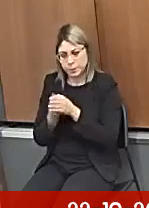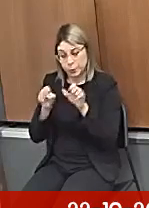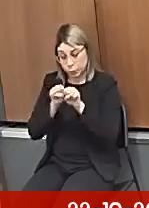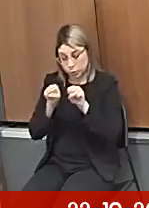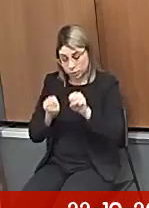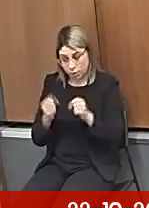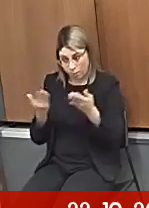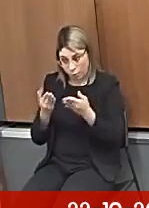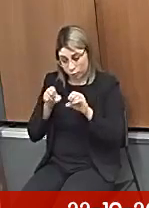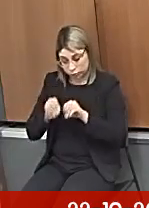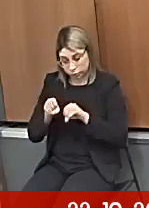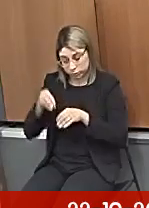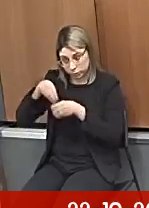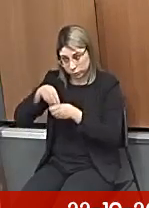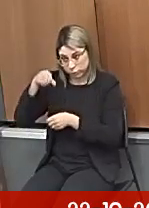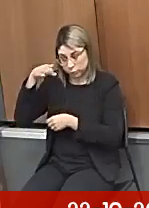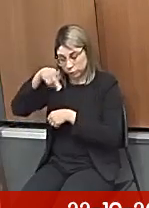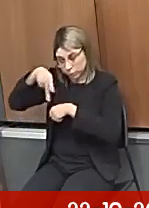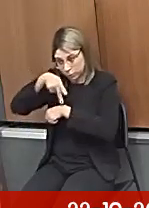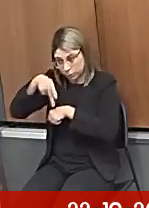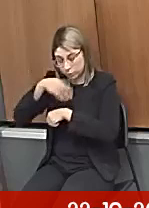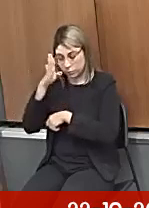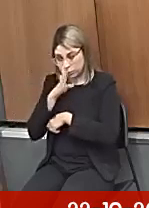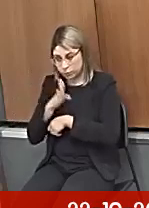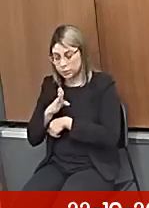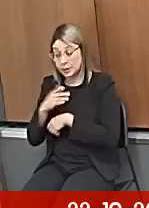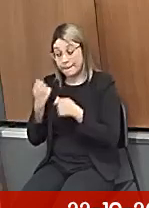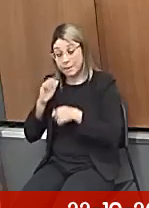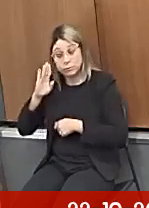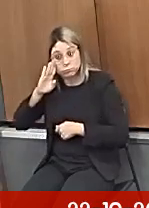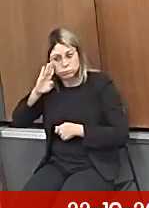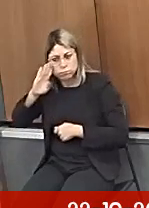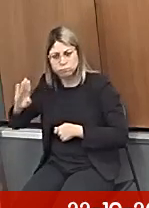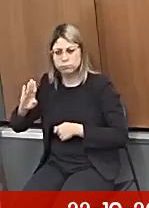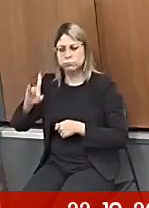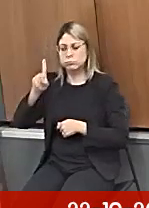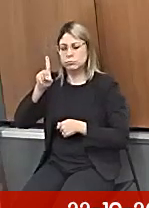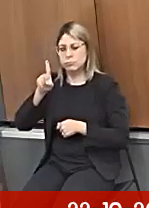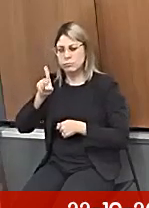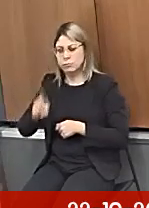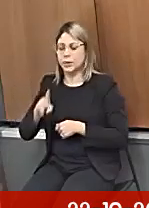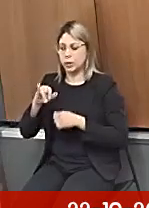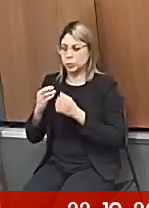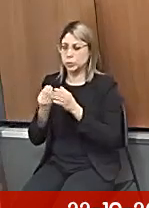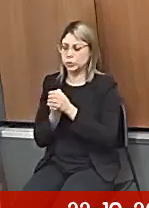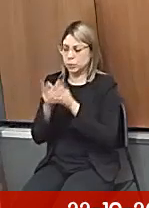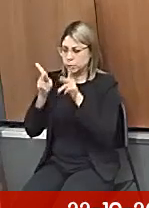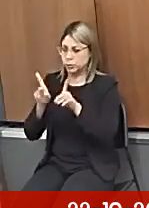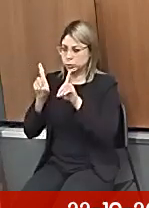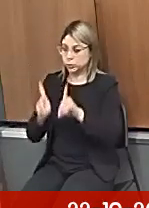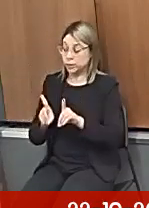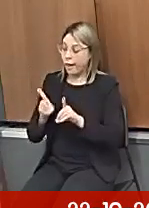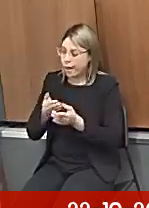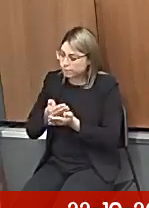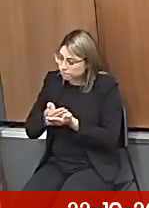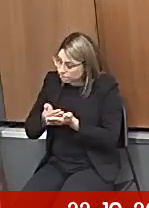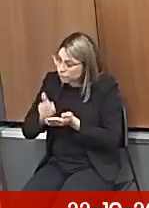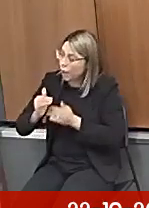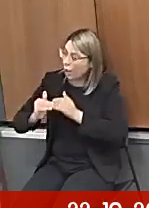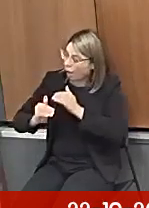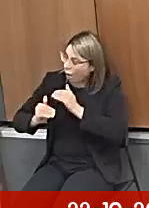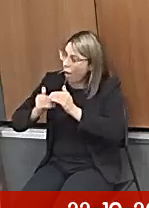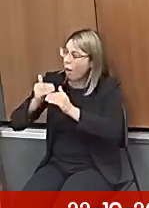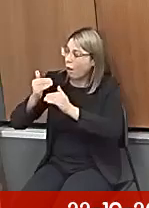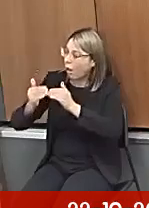de ensino brasileiro, ele tem que ter como prioridade a inclusão da pessoa com deficiência. E aí, a partir daí, ele se